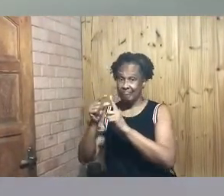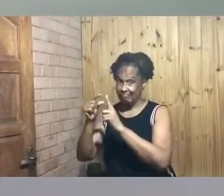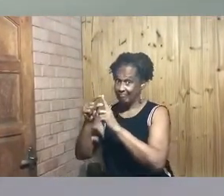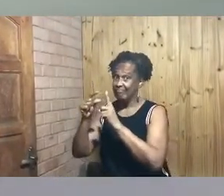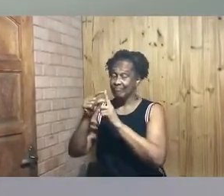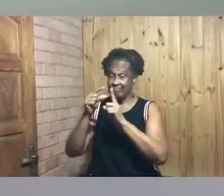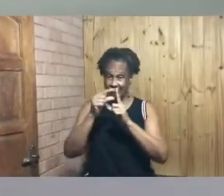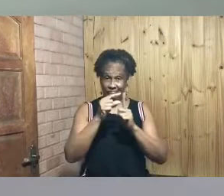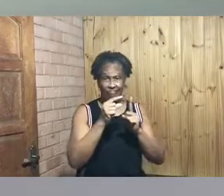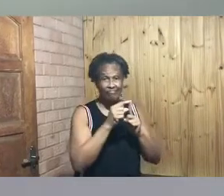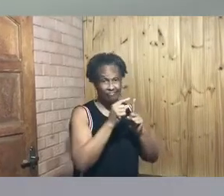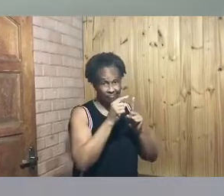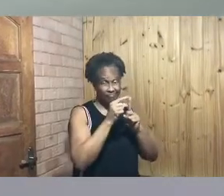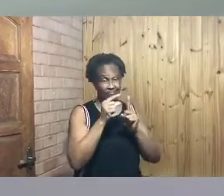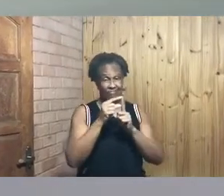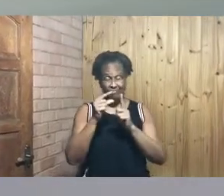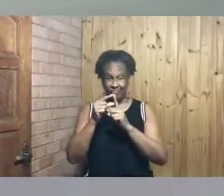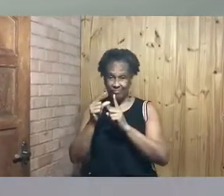umas